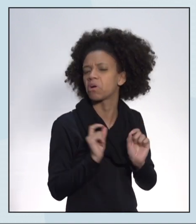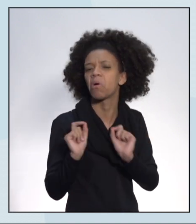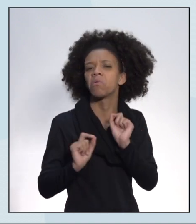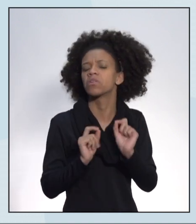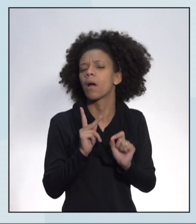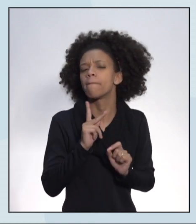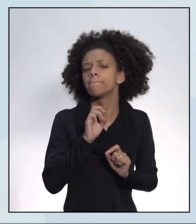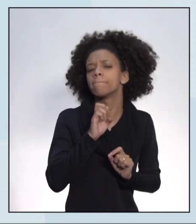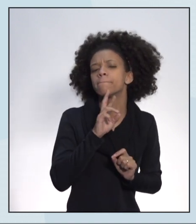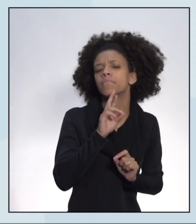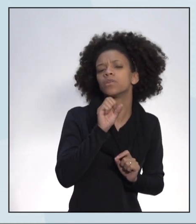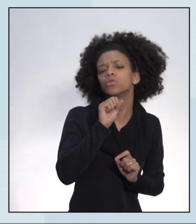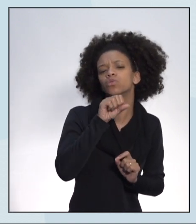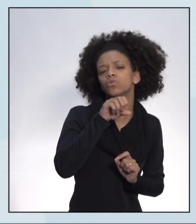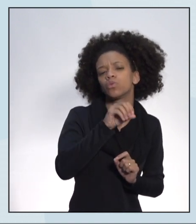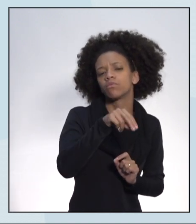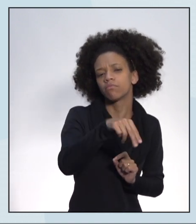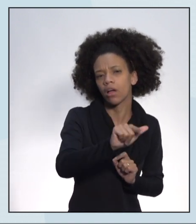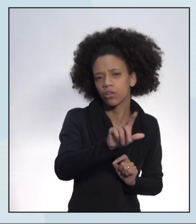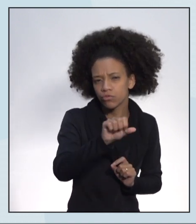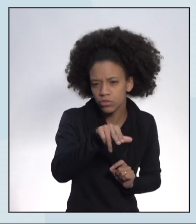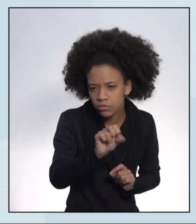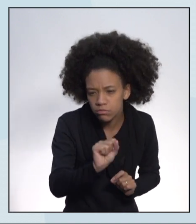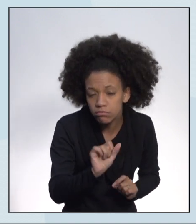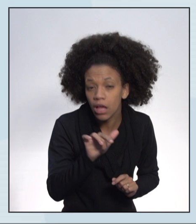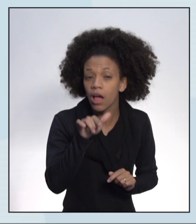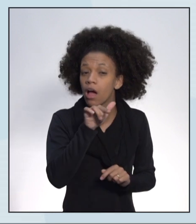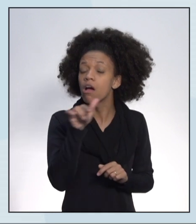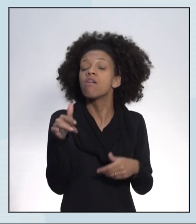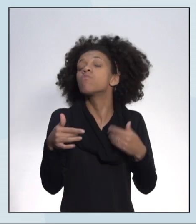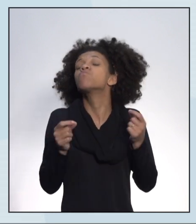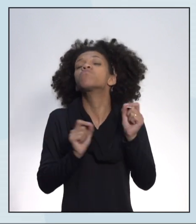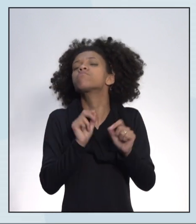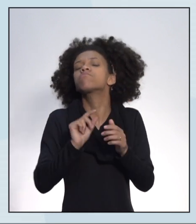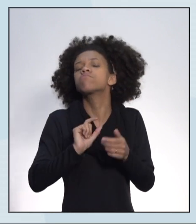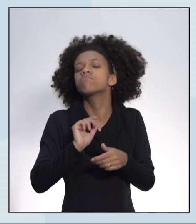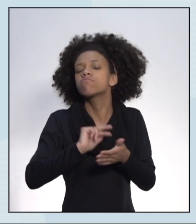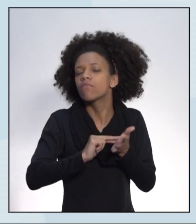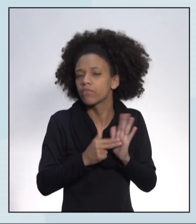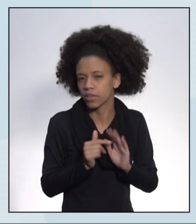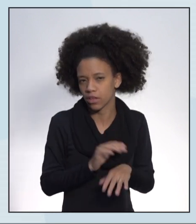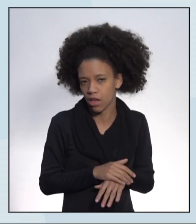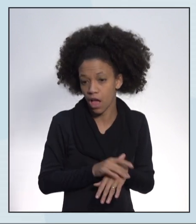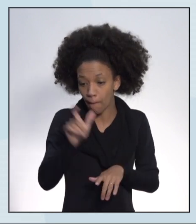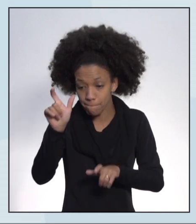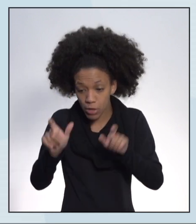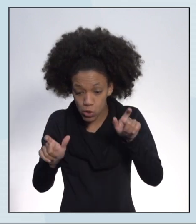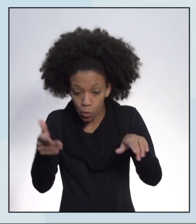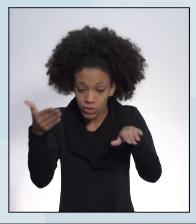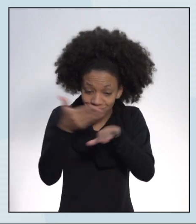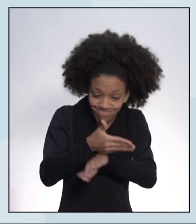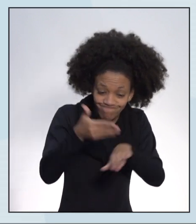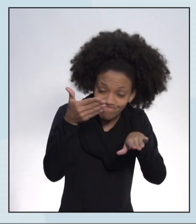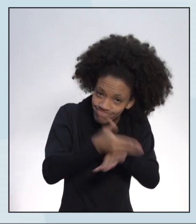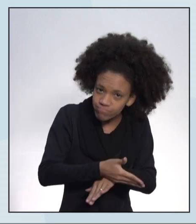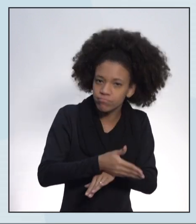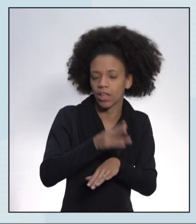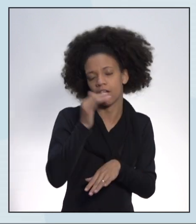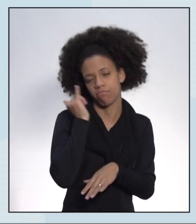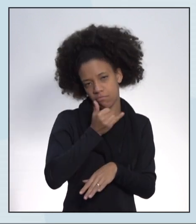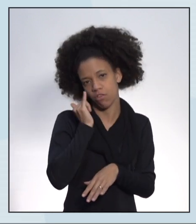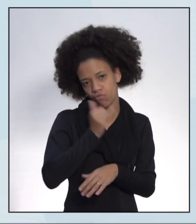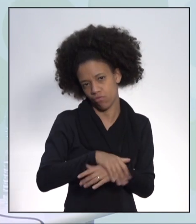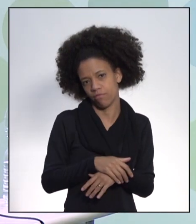Os personagens são aqueles que atuam na história. São as pessoas, né?